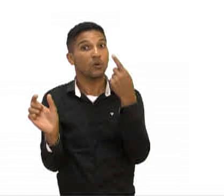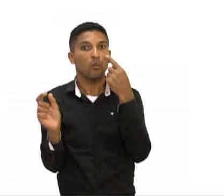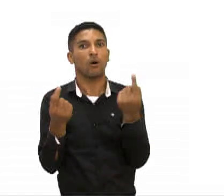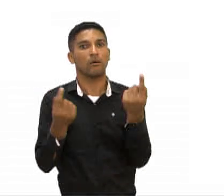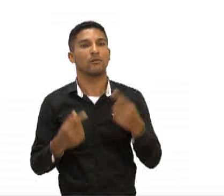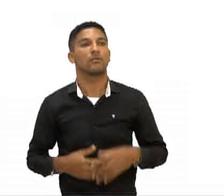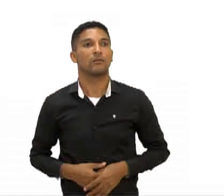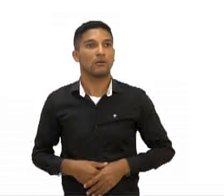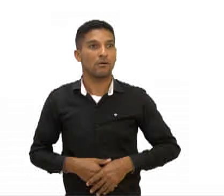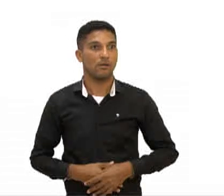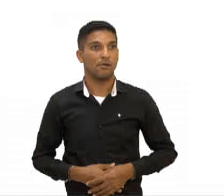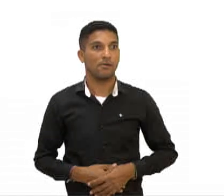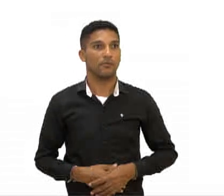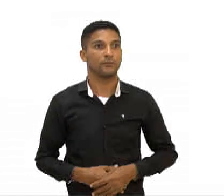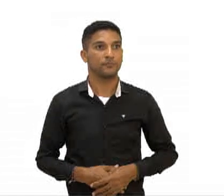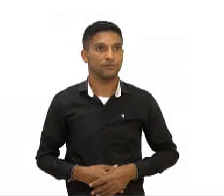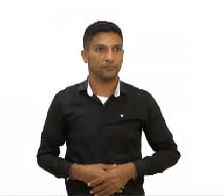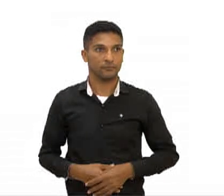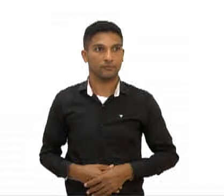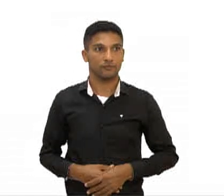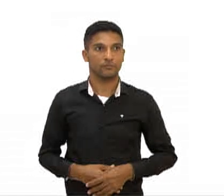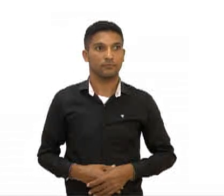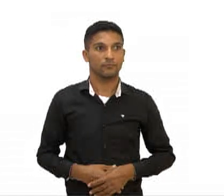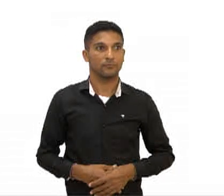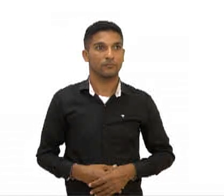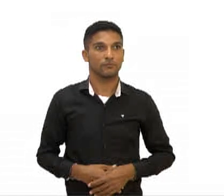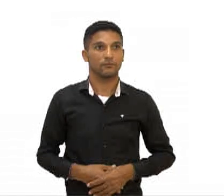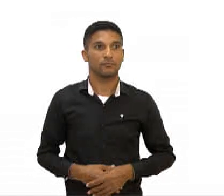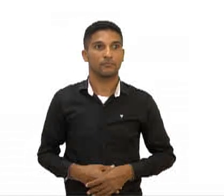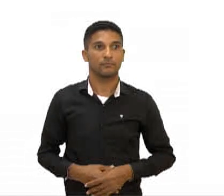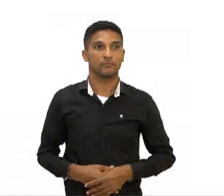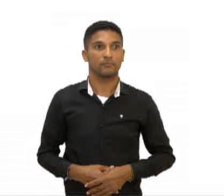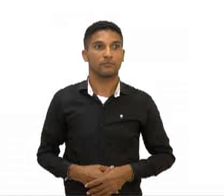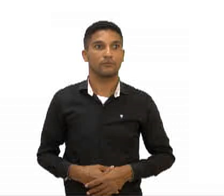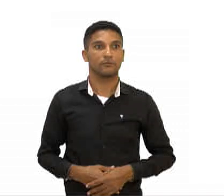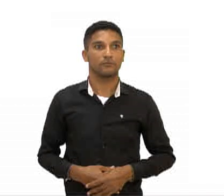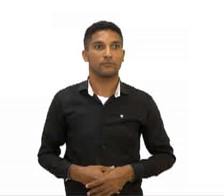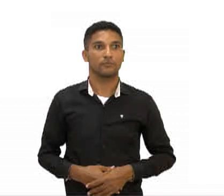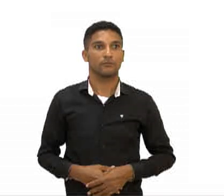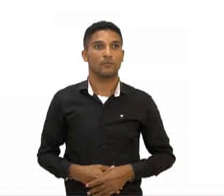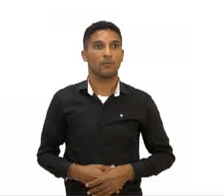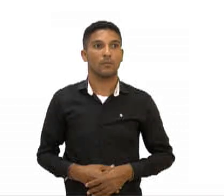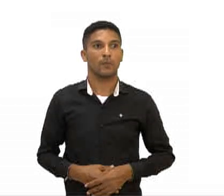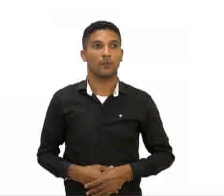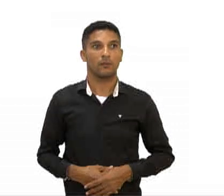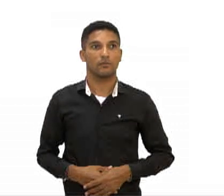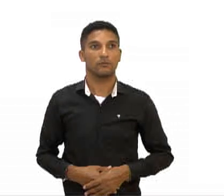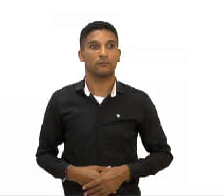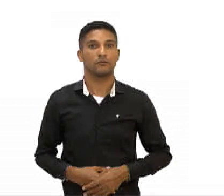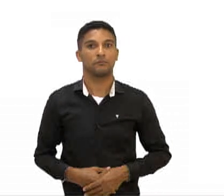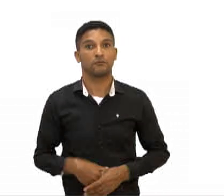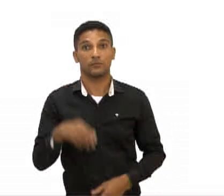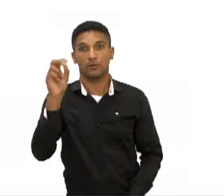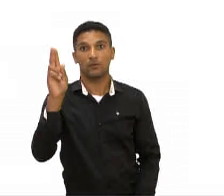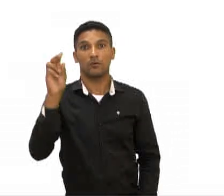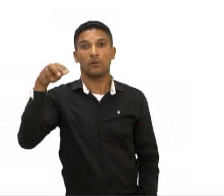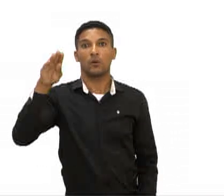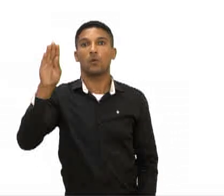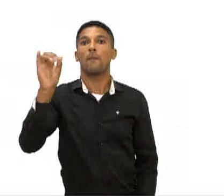uma dança em círculo, onde quem está no meio passa sua vez a outra pessoa depois de se apresentar.